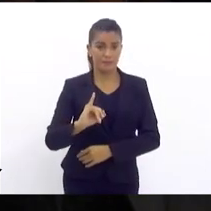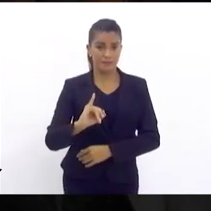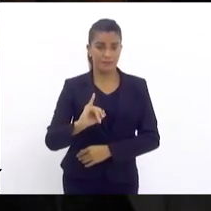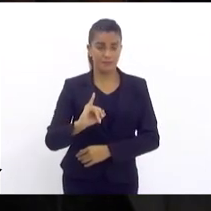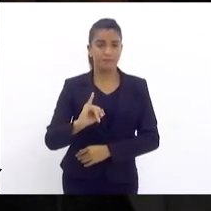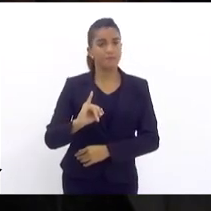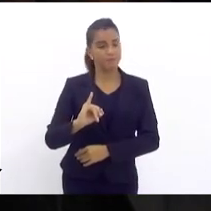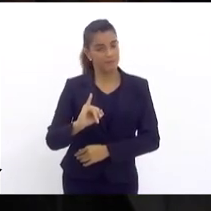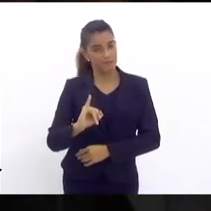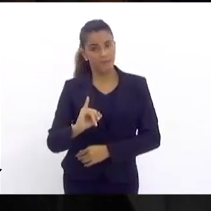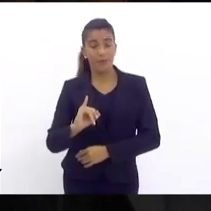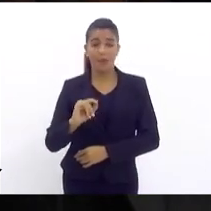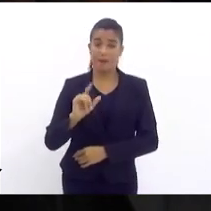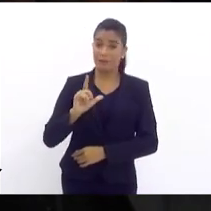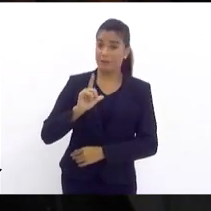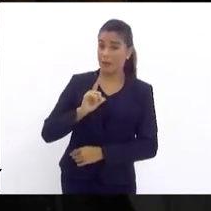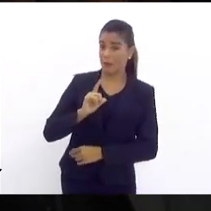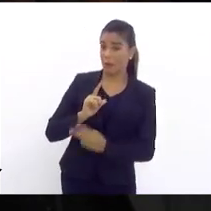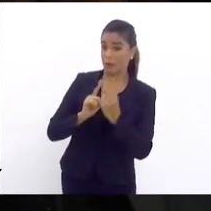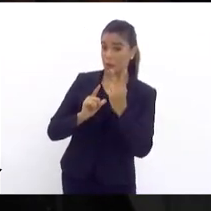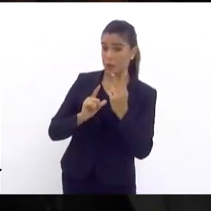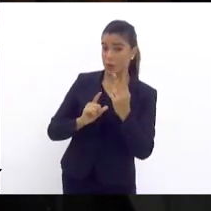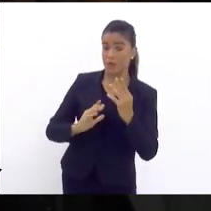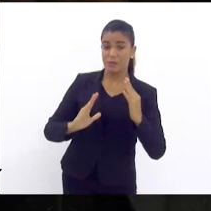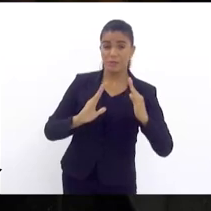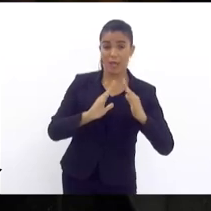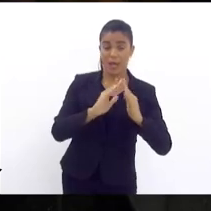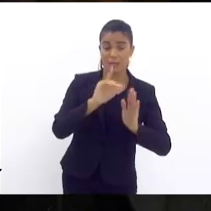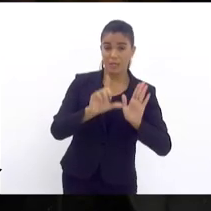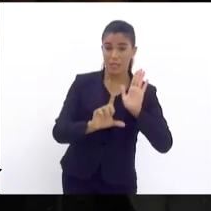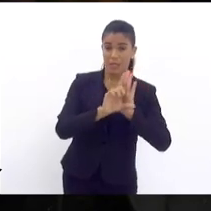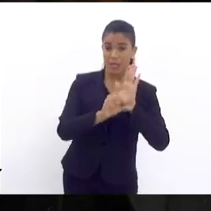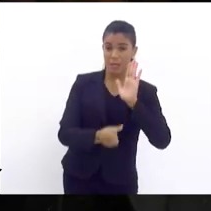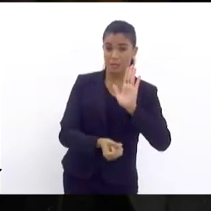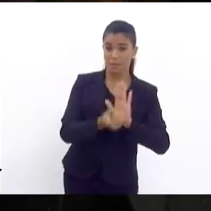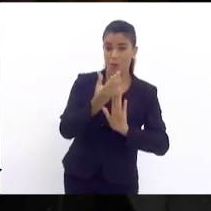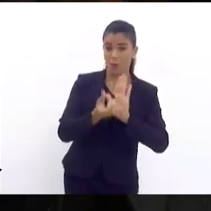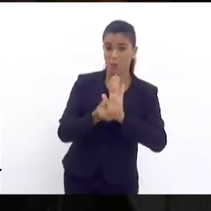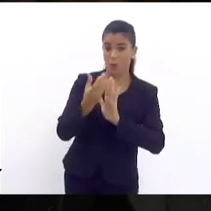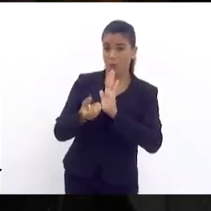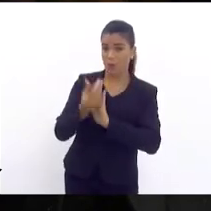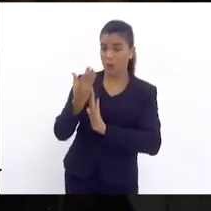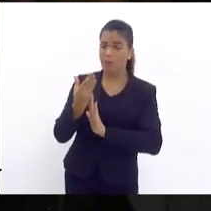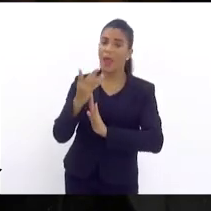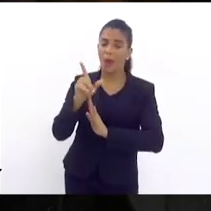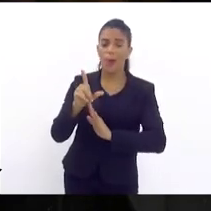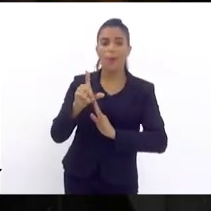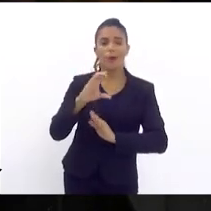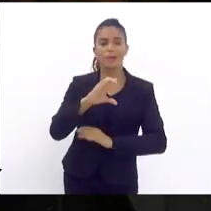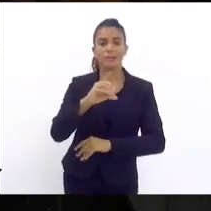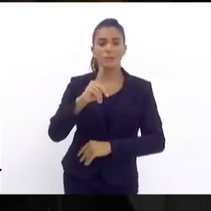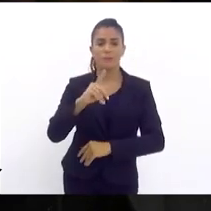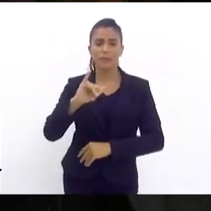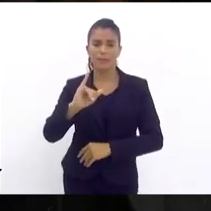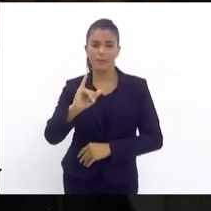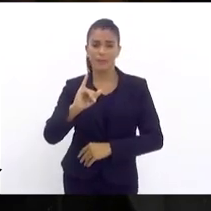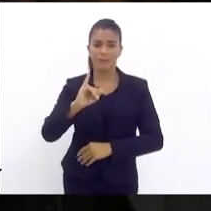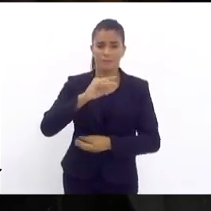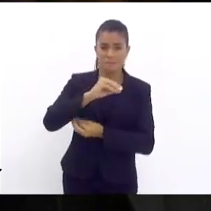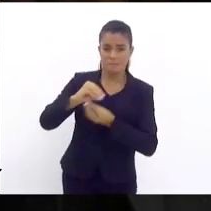acumular tem duas casas legislativas uma CPI mista da câmara